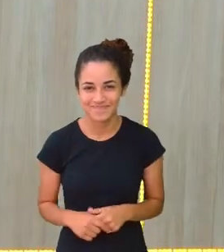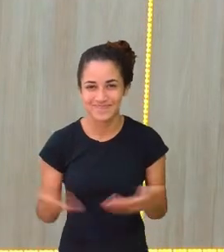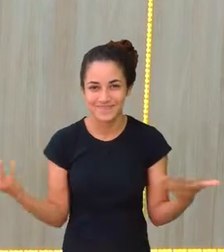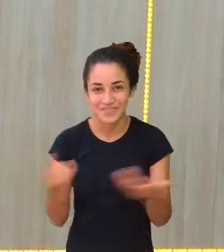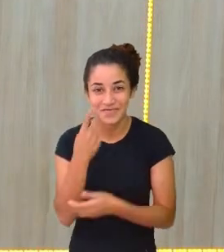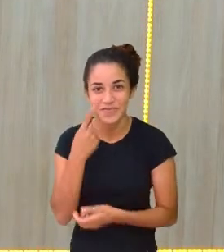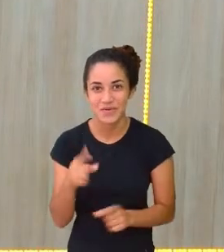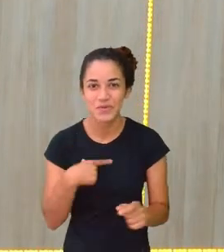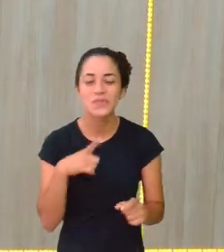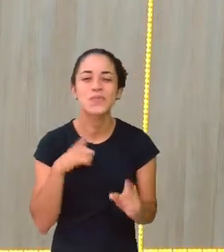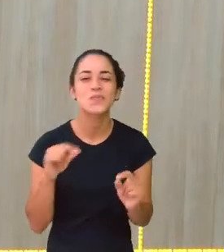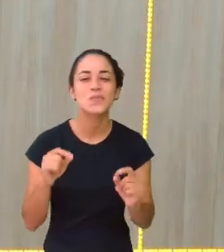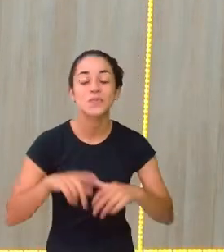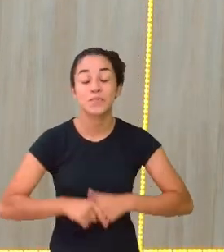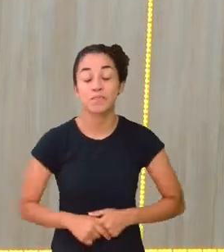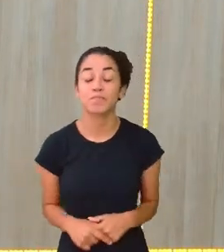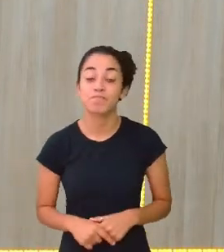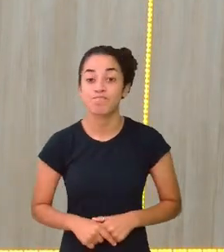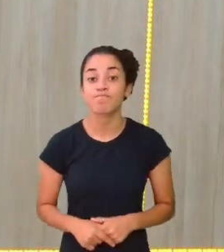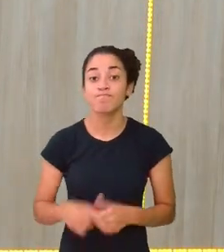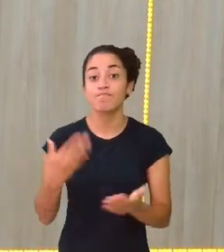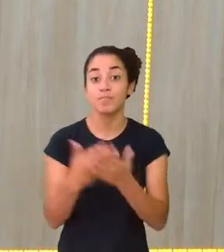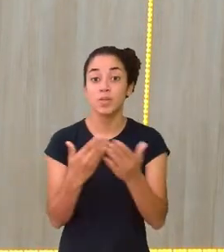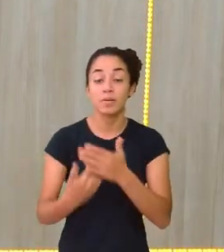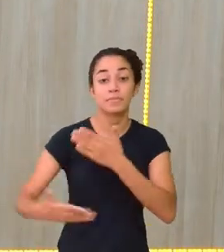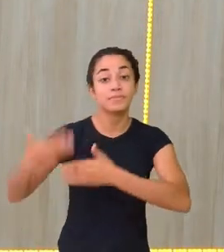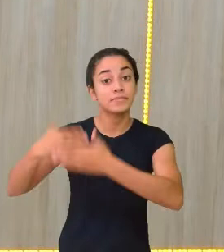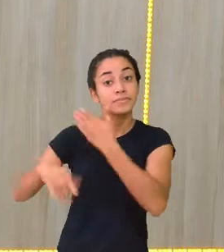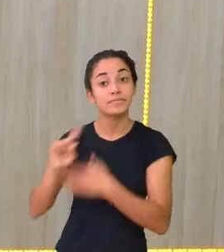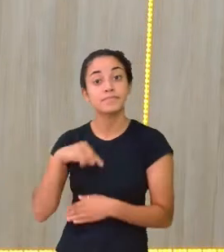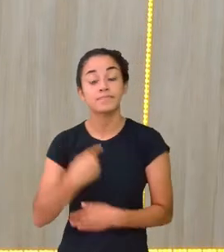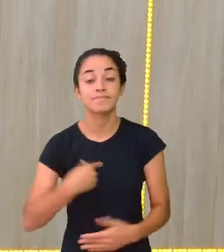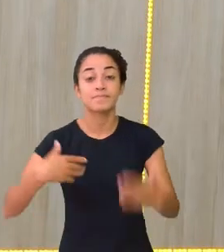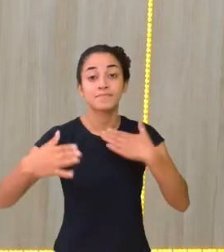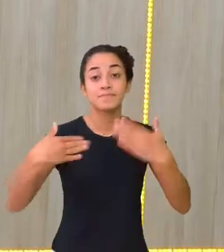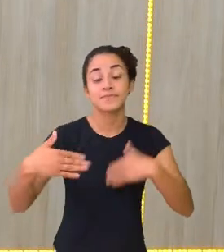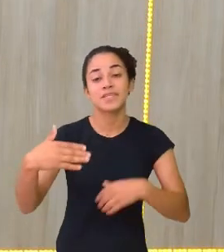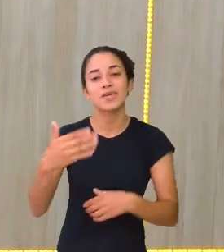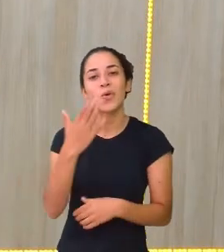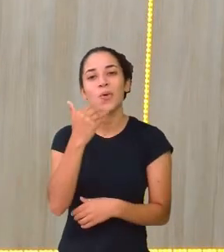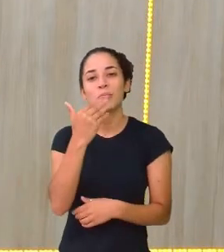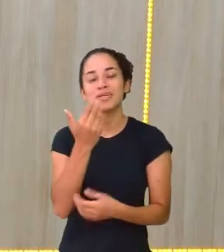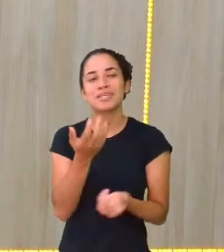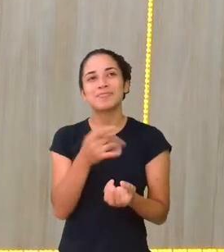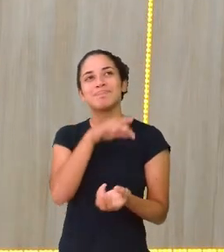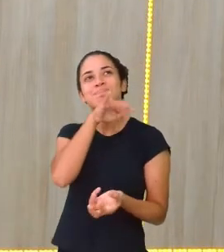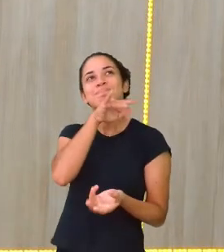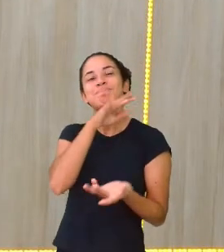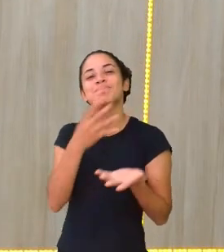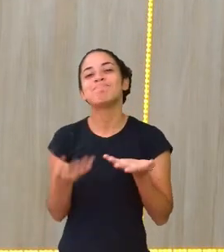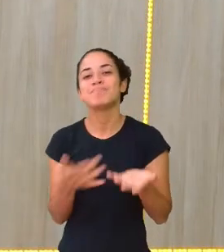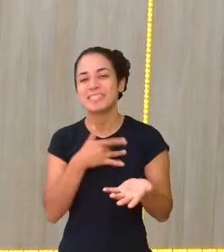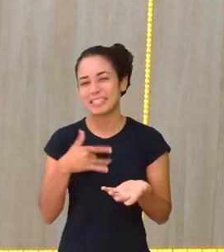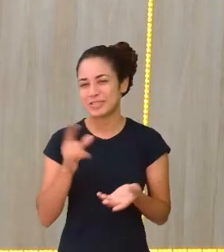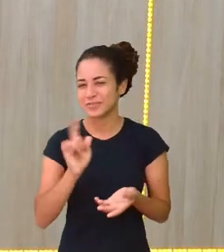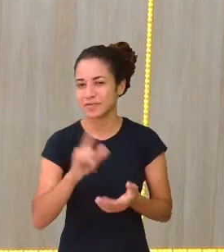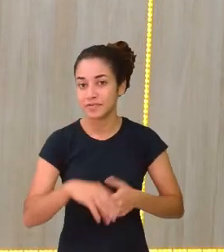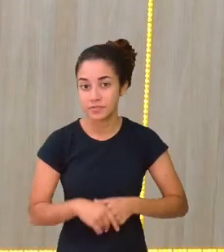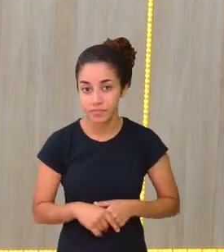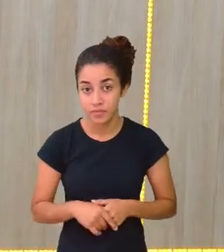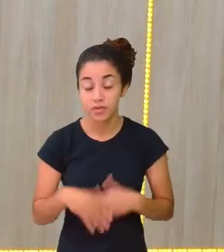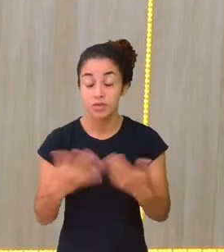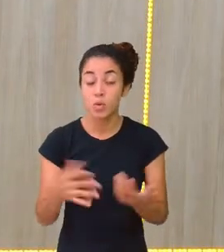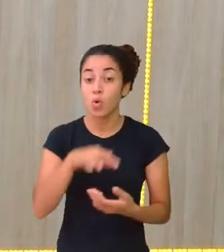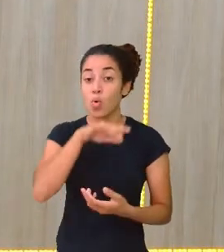temos. Ainda revendo, na aula passada nós conversamos sobre alimentação inadequada. Vocês estão lembrados? E na